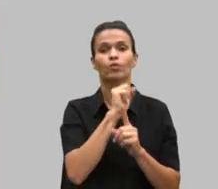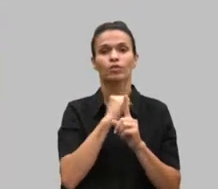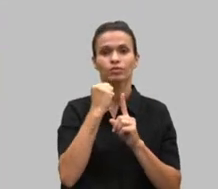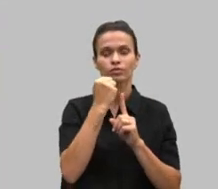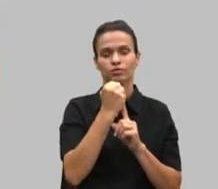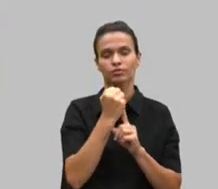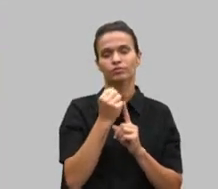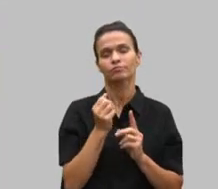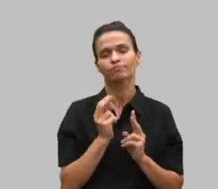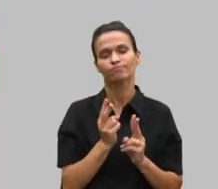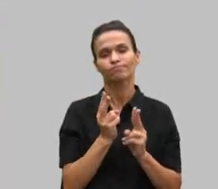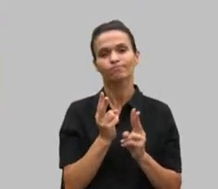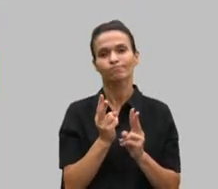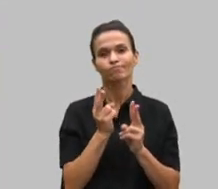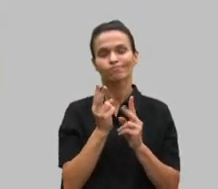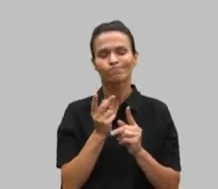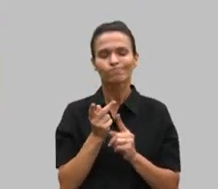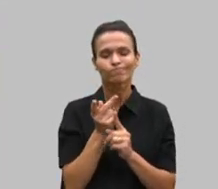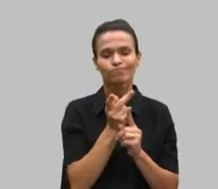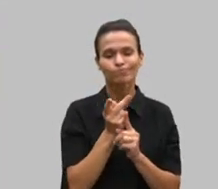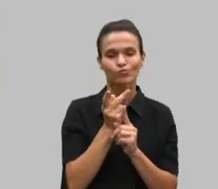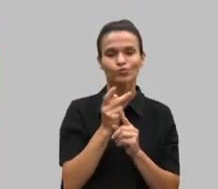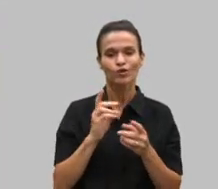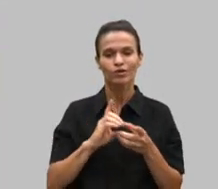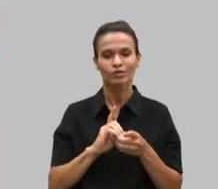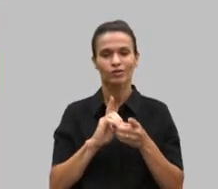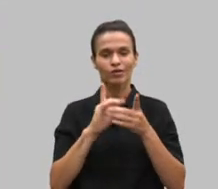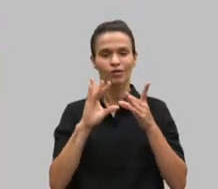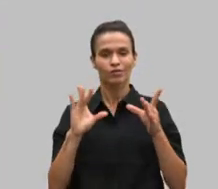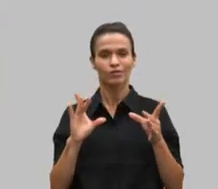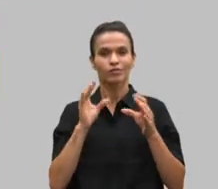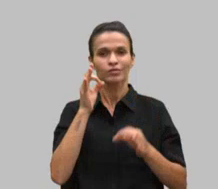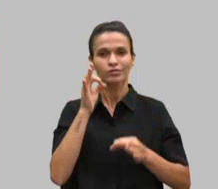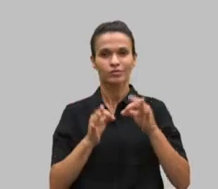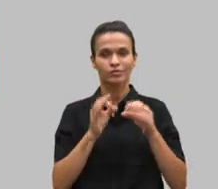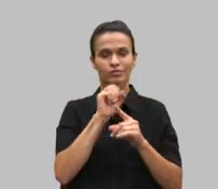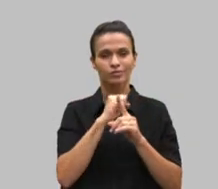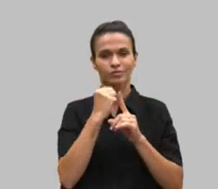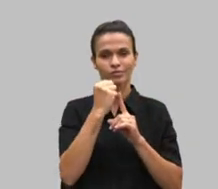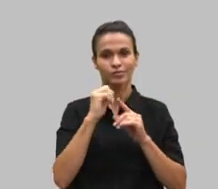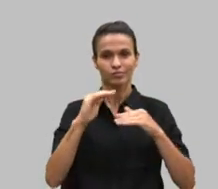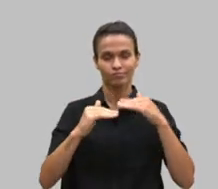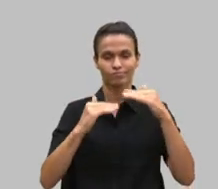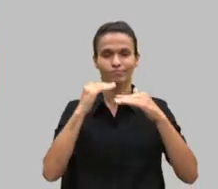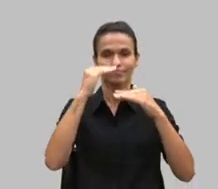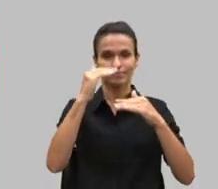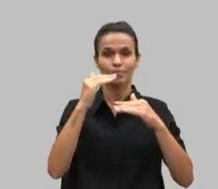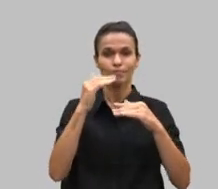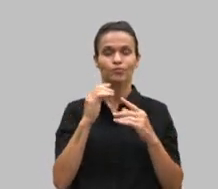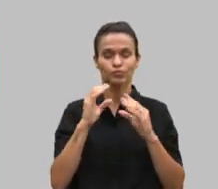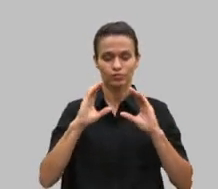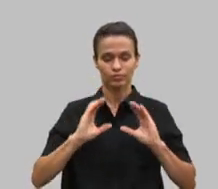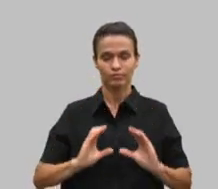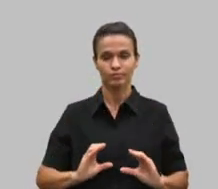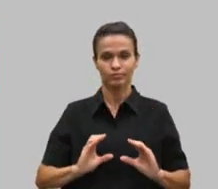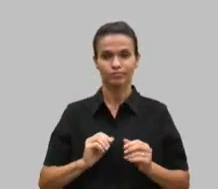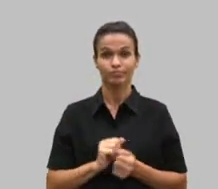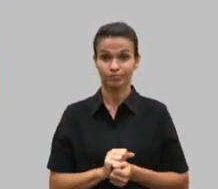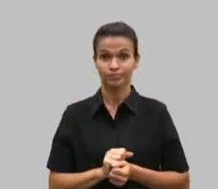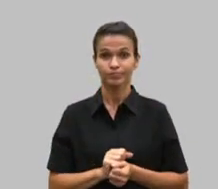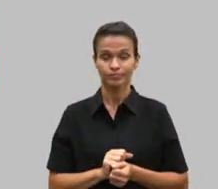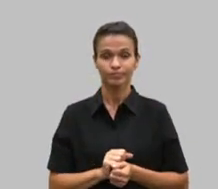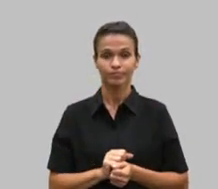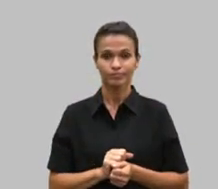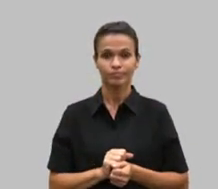sempre buscará a democracia a justiça social e prosperidade para o seu cidadãos em seu vigésimo